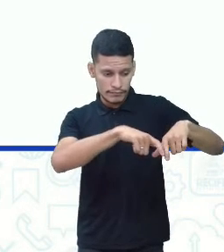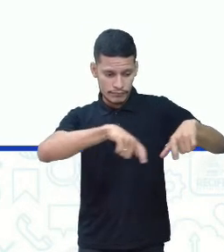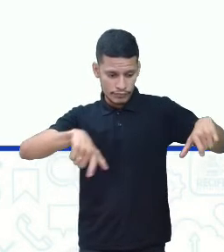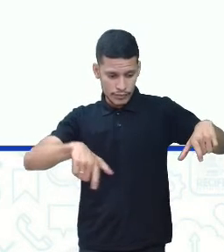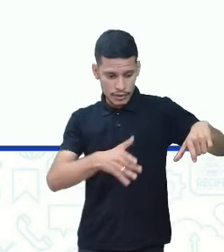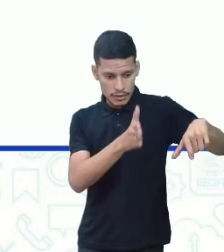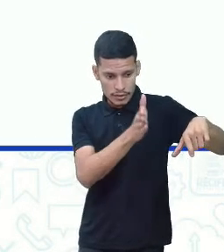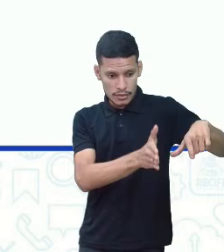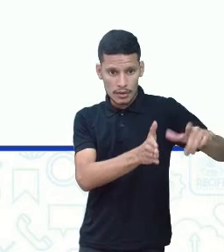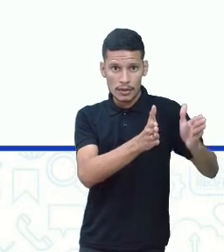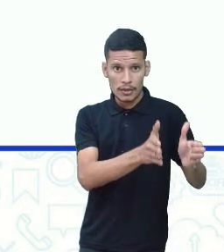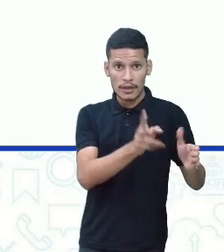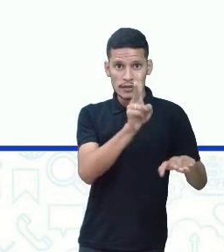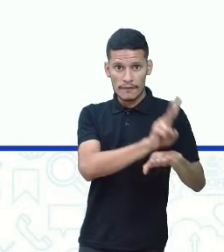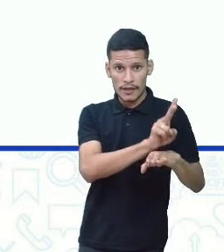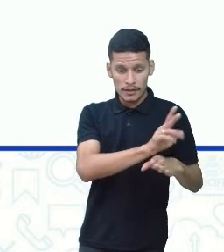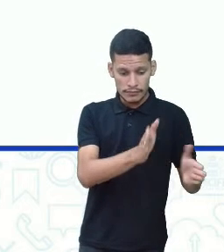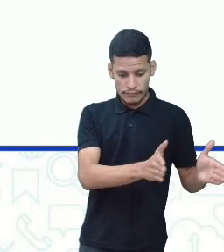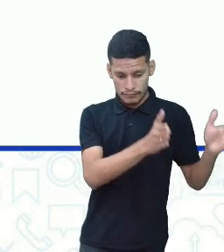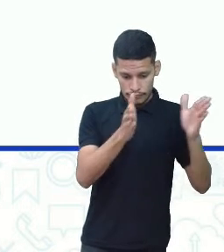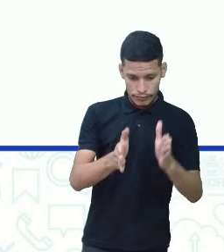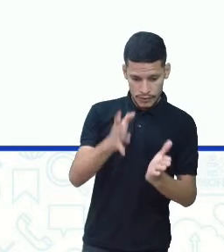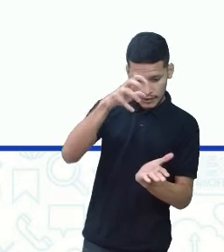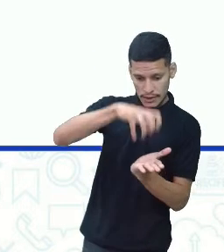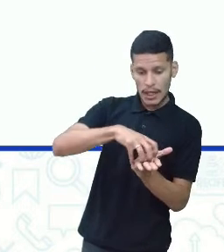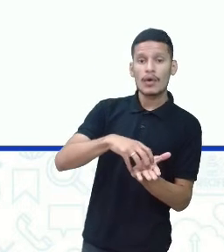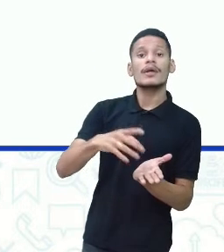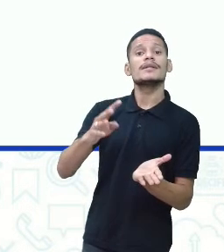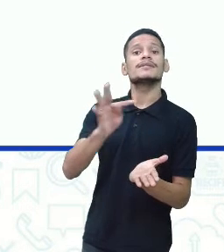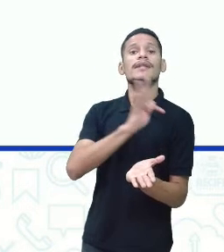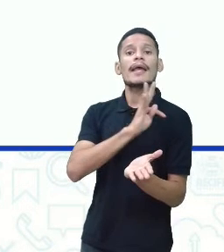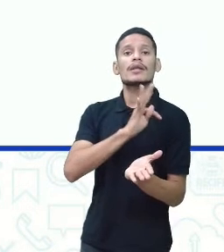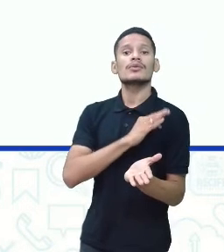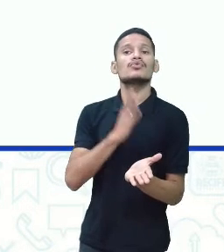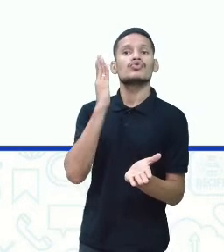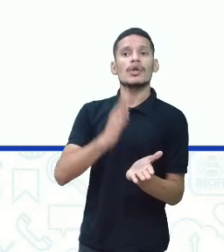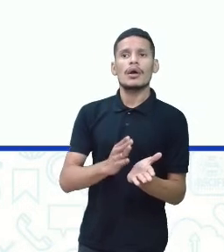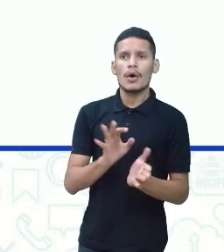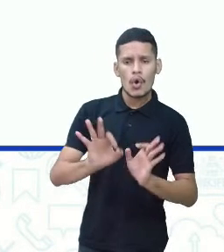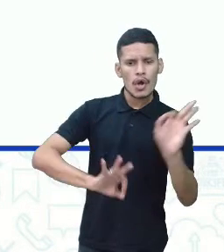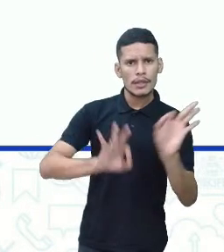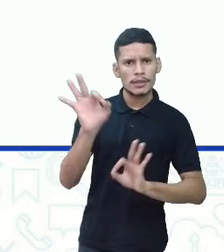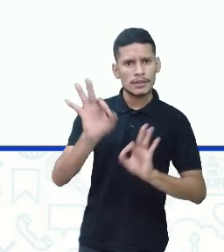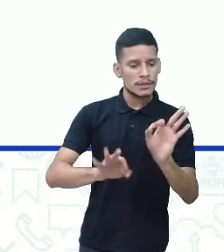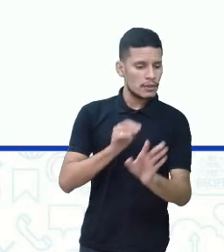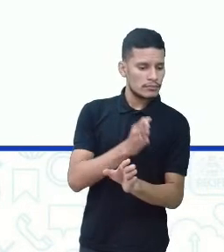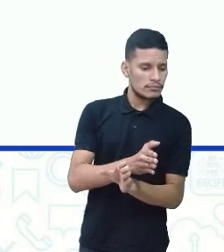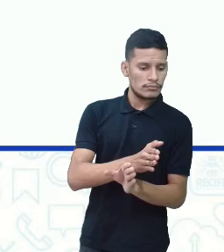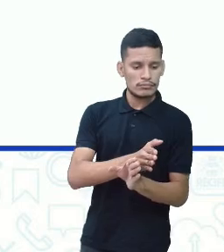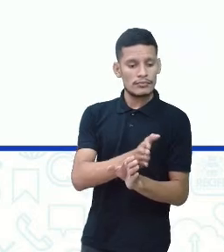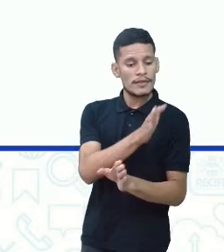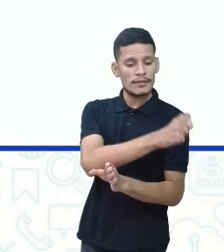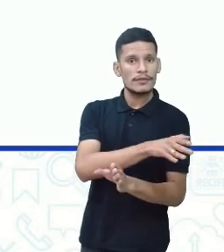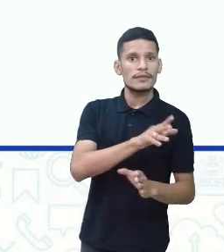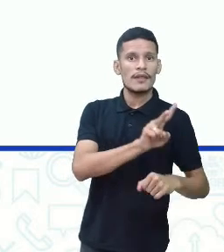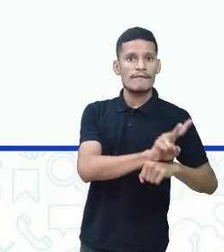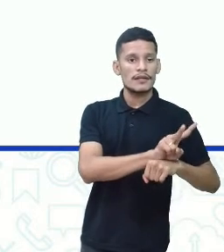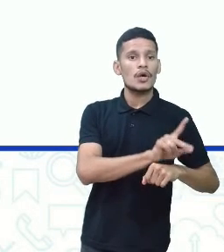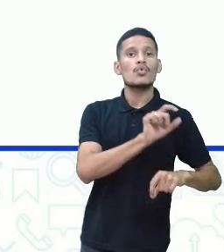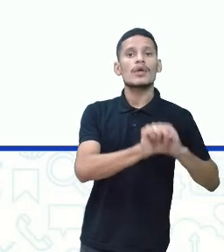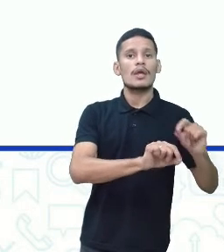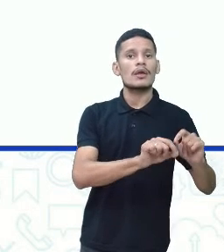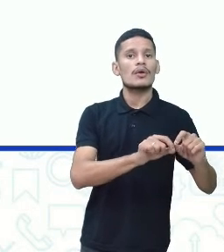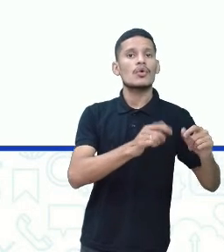né? O central, o técnico organiza, a defesa, o goleiro, e no terço